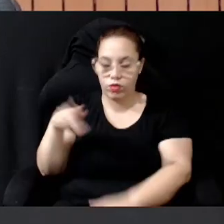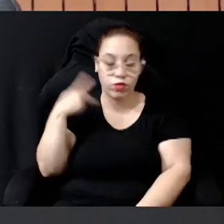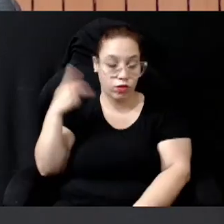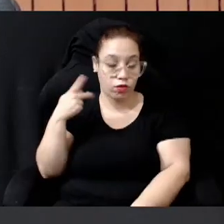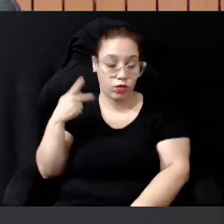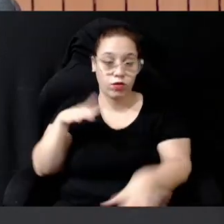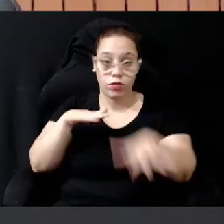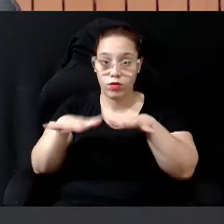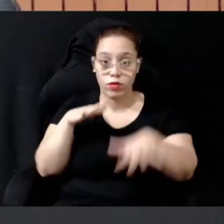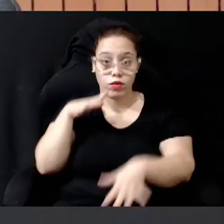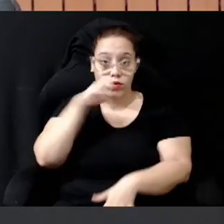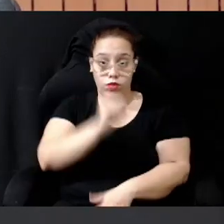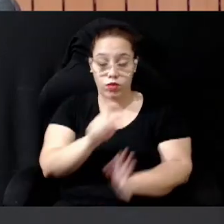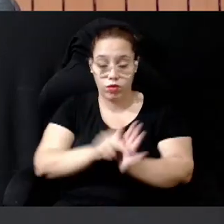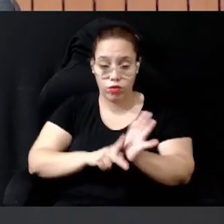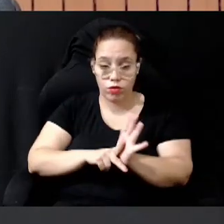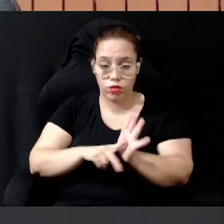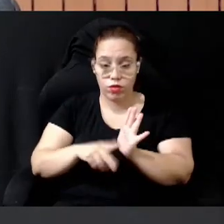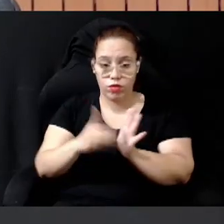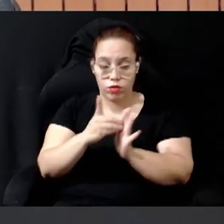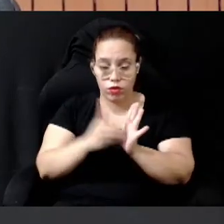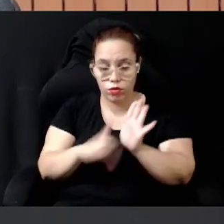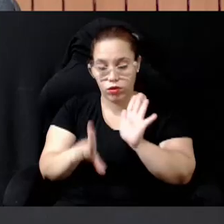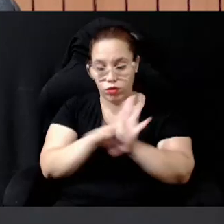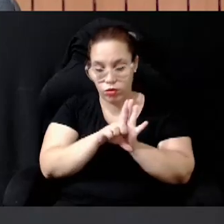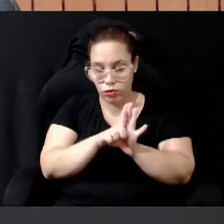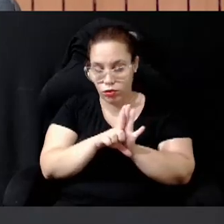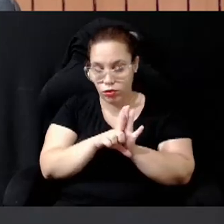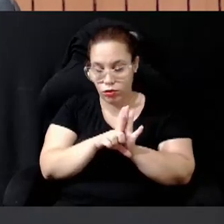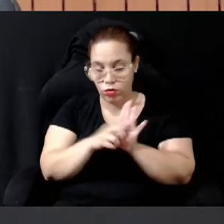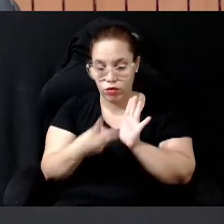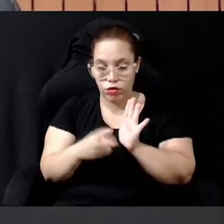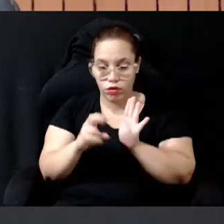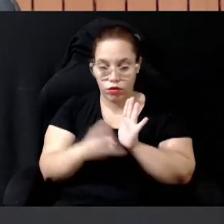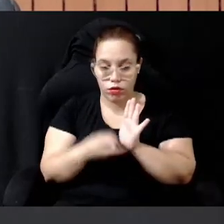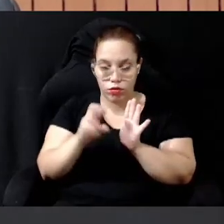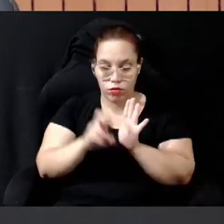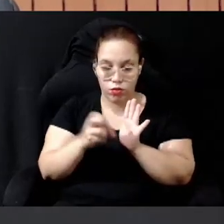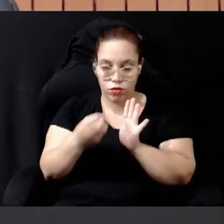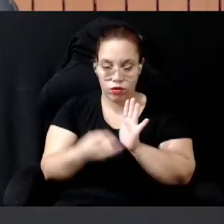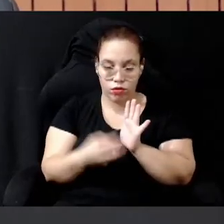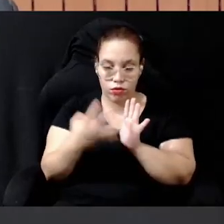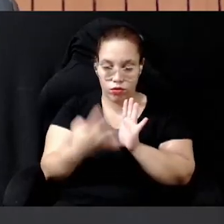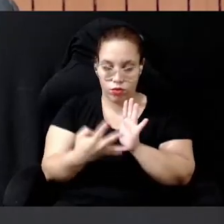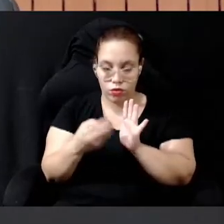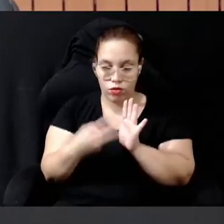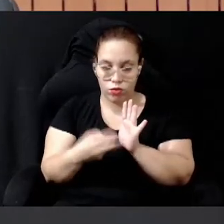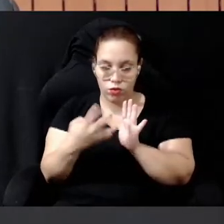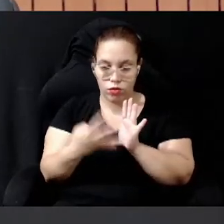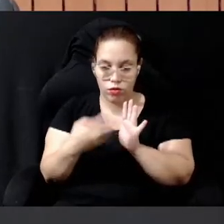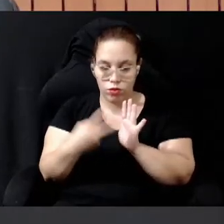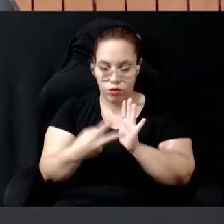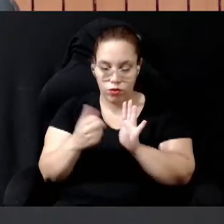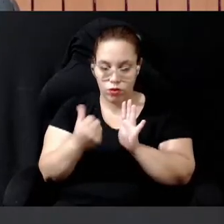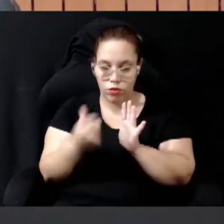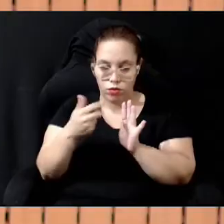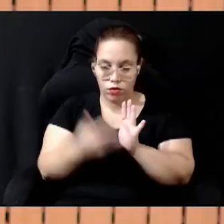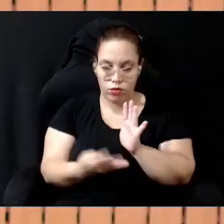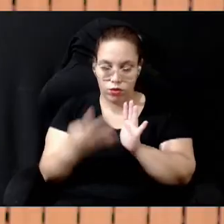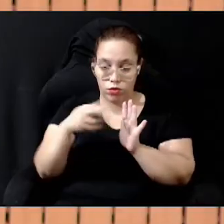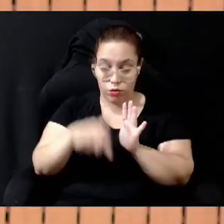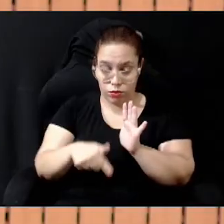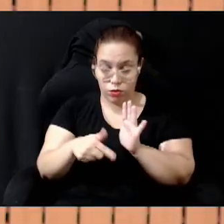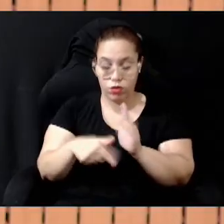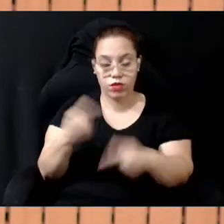em regime de urgência do projeto de decreto legislativo 225/2024, processo 242.147. Em